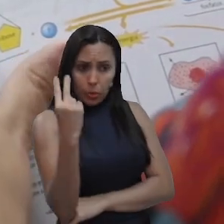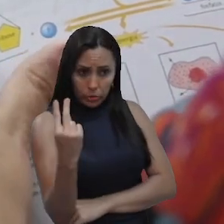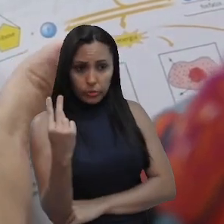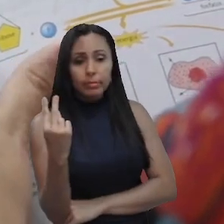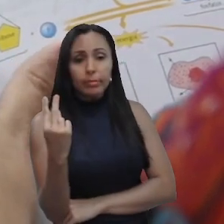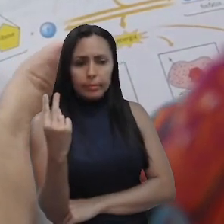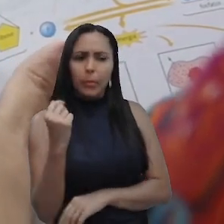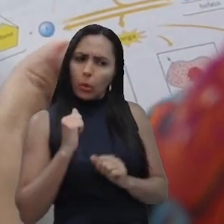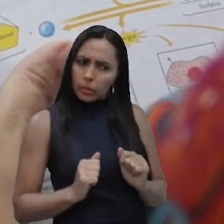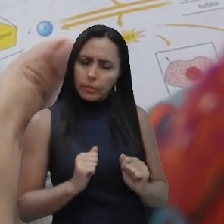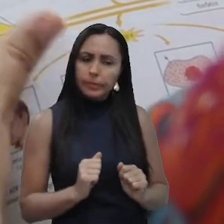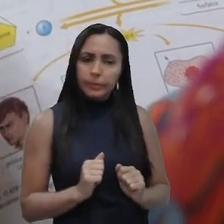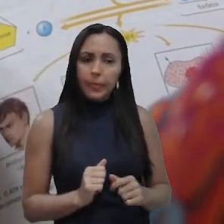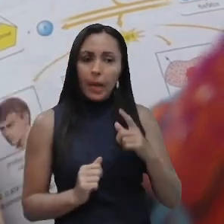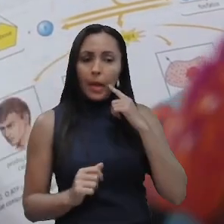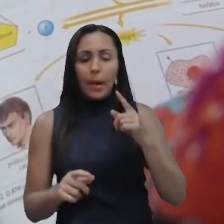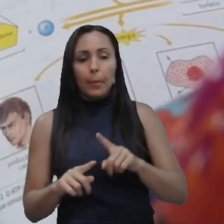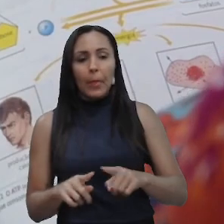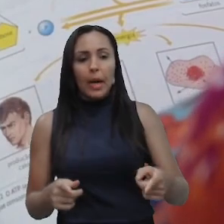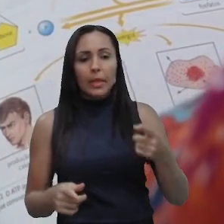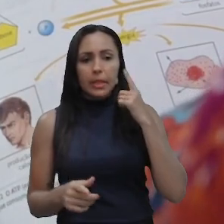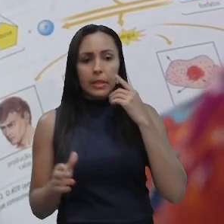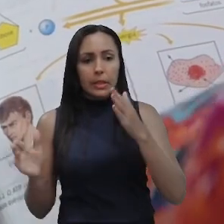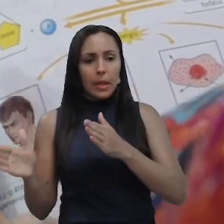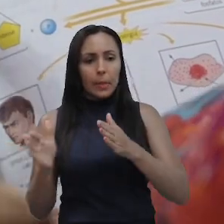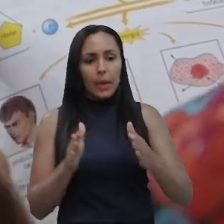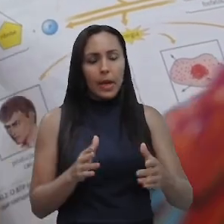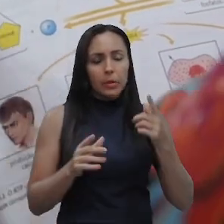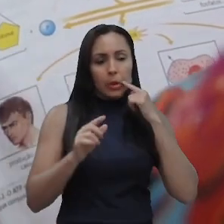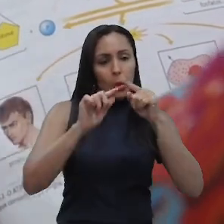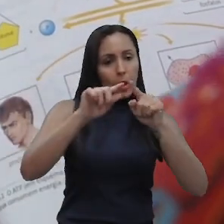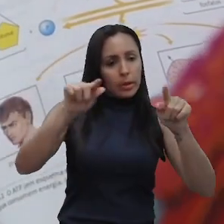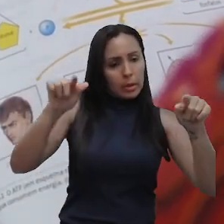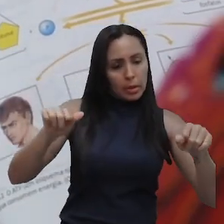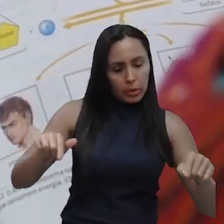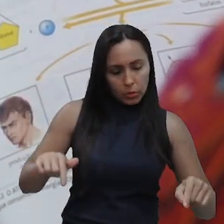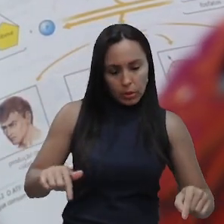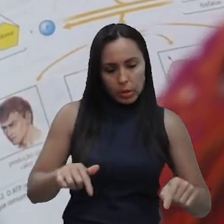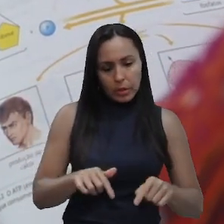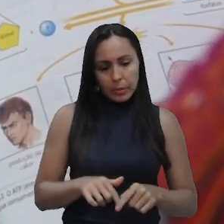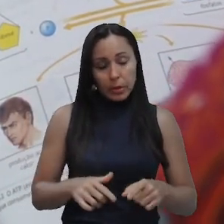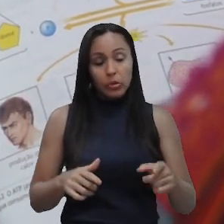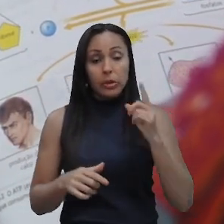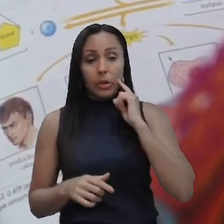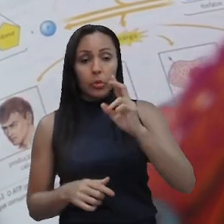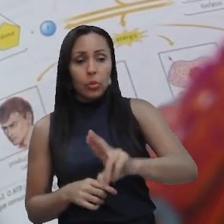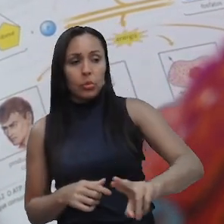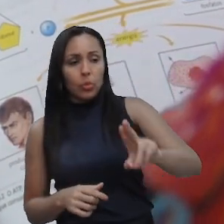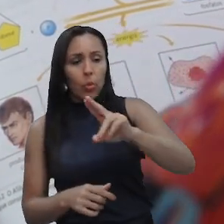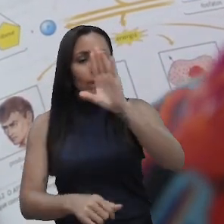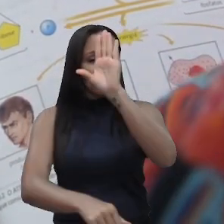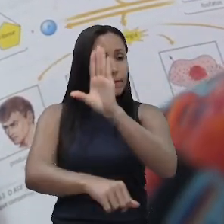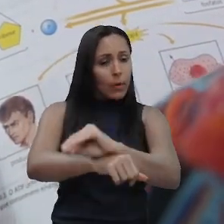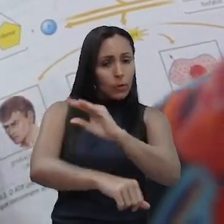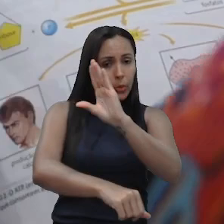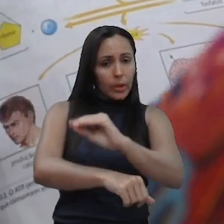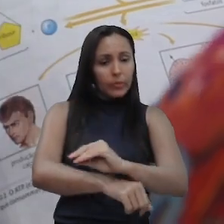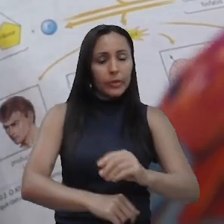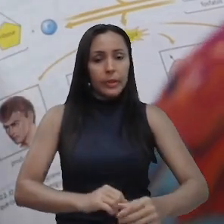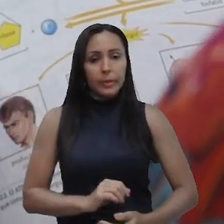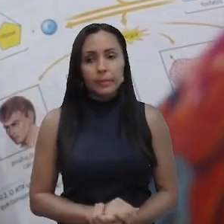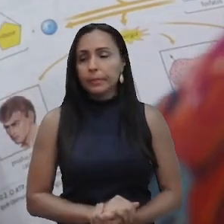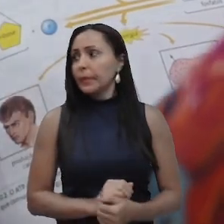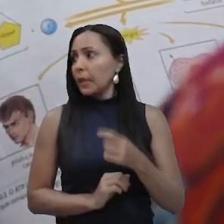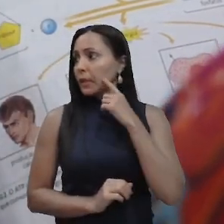esse grid, mas eu acho que ele está mais para um grid retangular mesmo, onde a gente usou uma fotografia e onde a